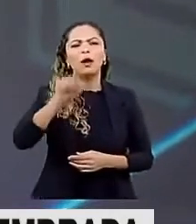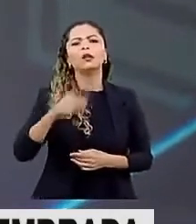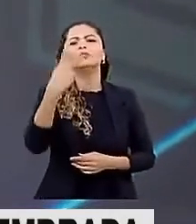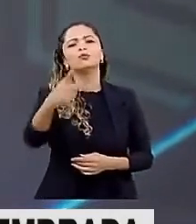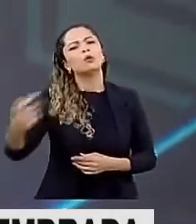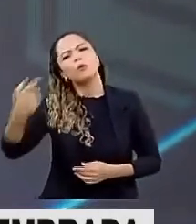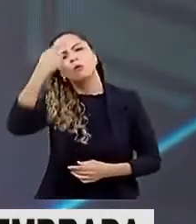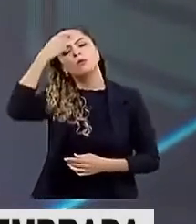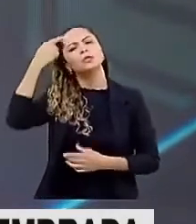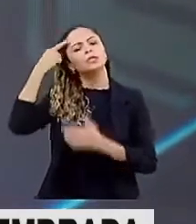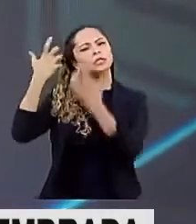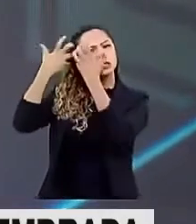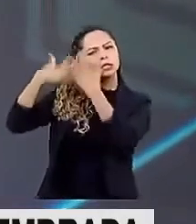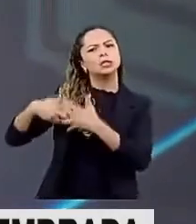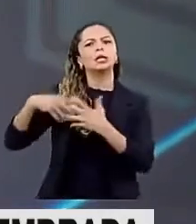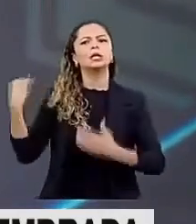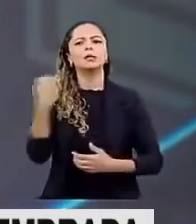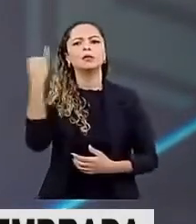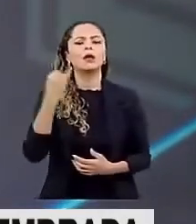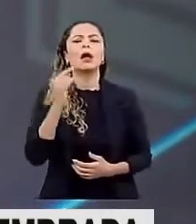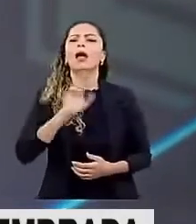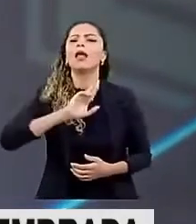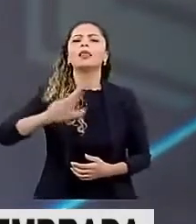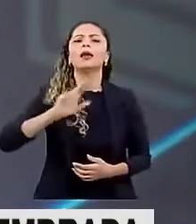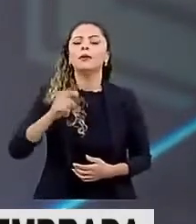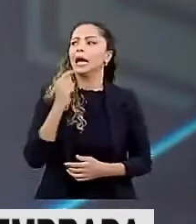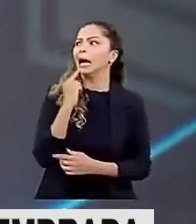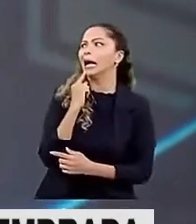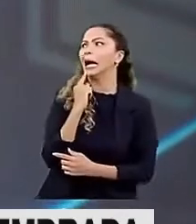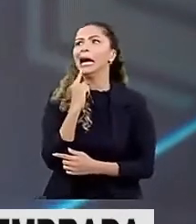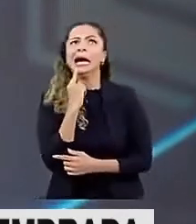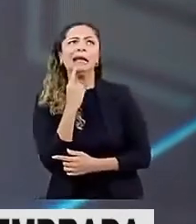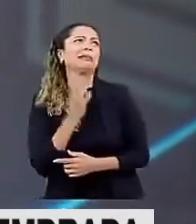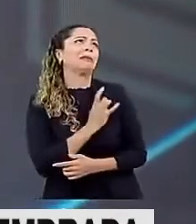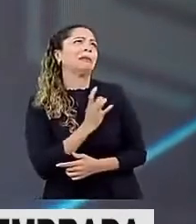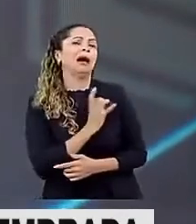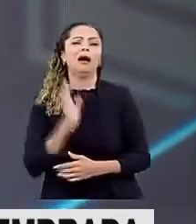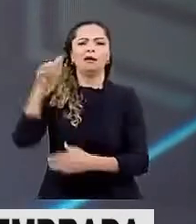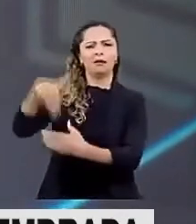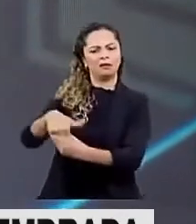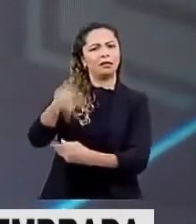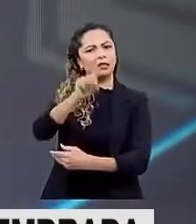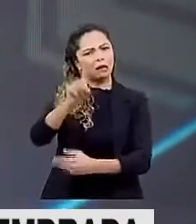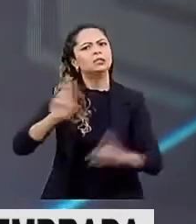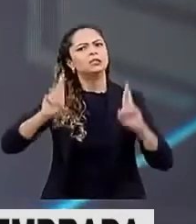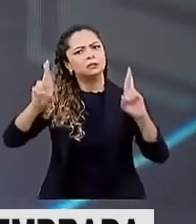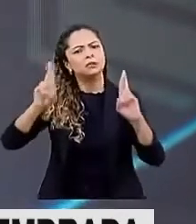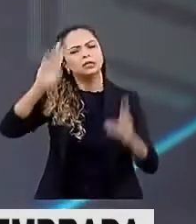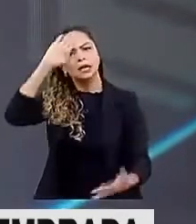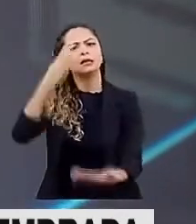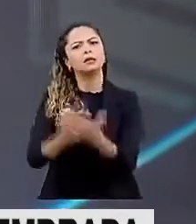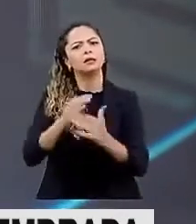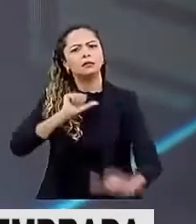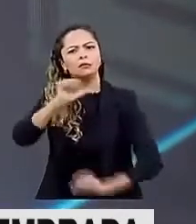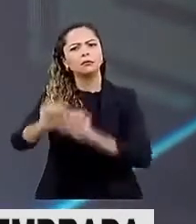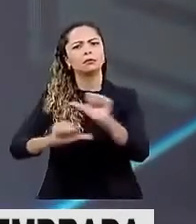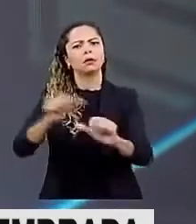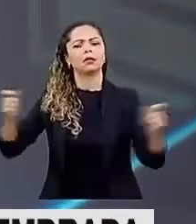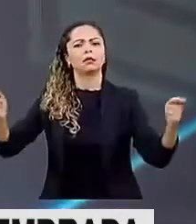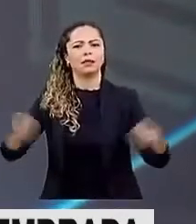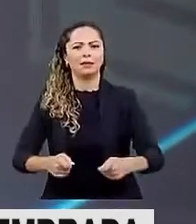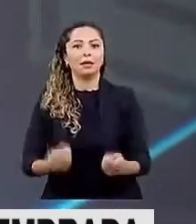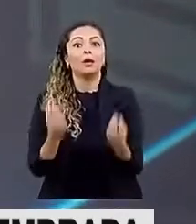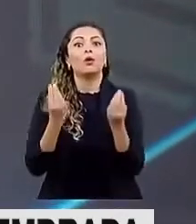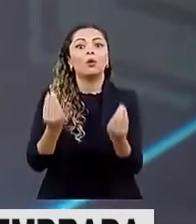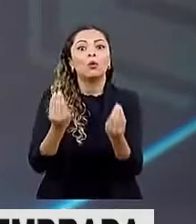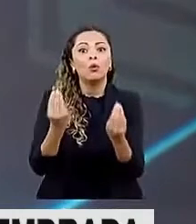muito tempo. Não pode ser uma votação pelo medo, mas pela esperança. E como é que vamos votar num candidato que não tenha